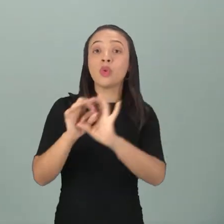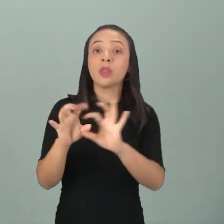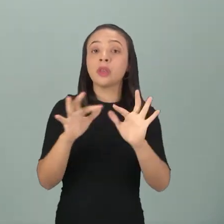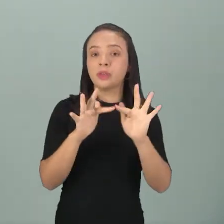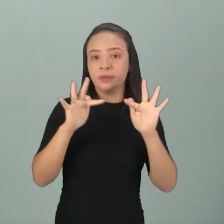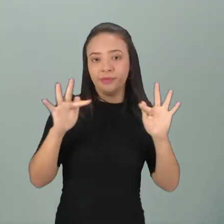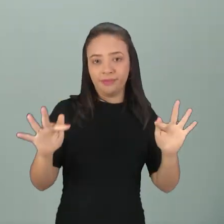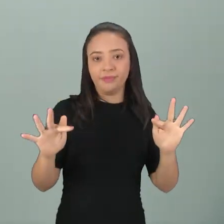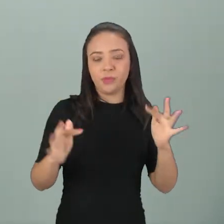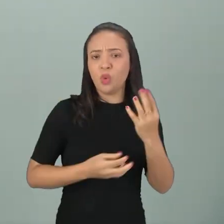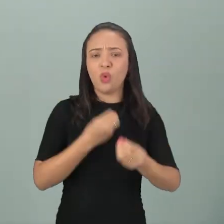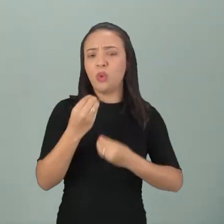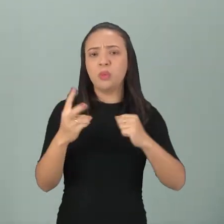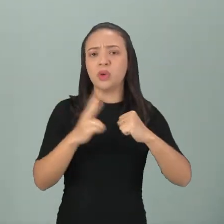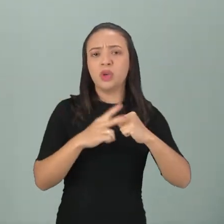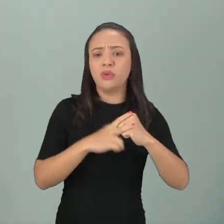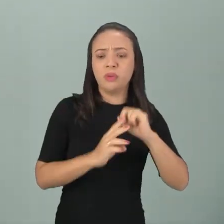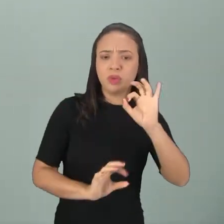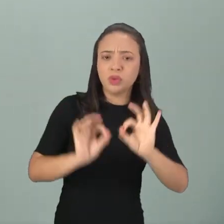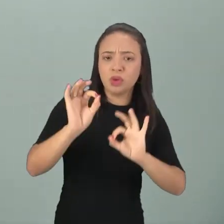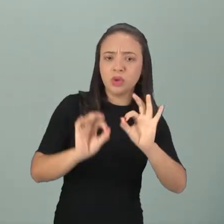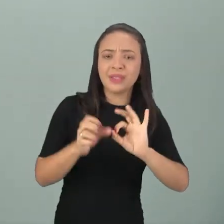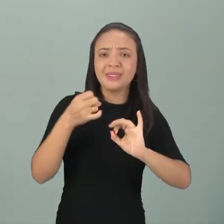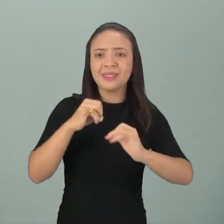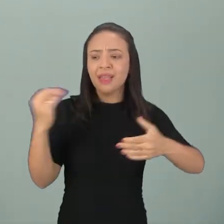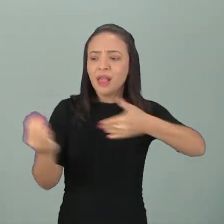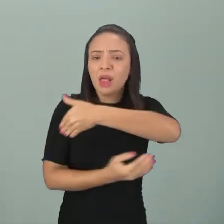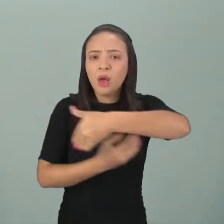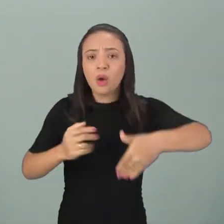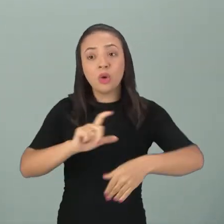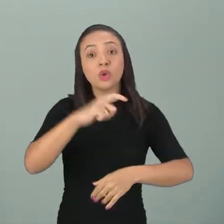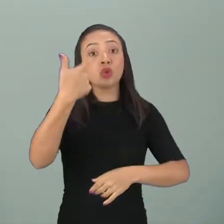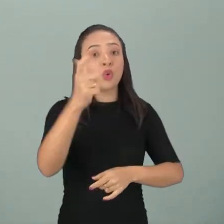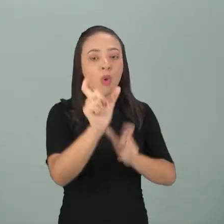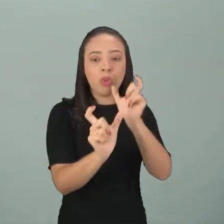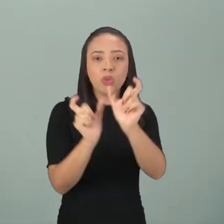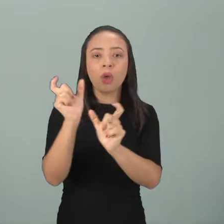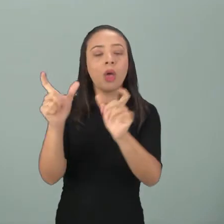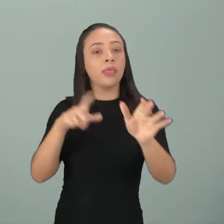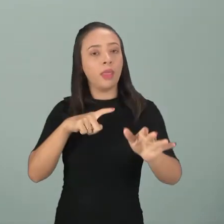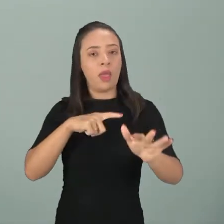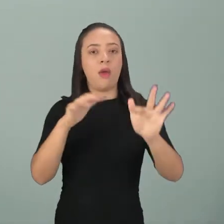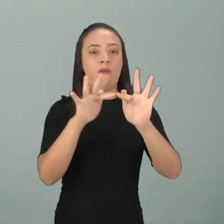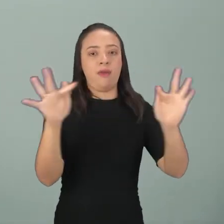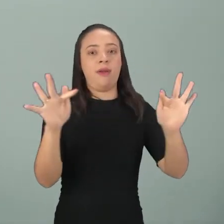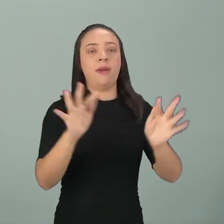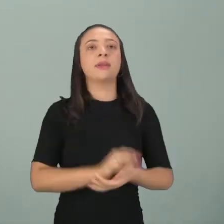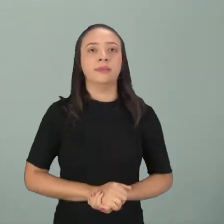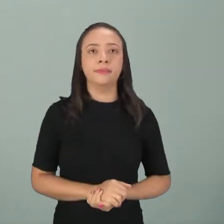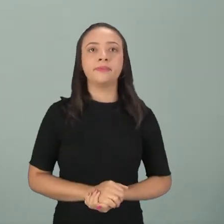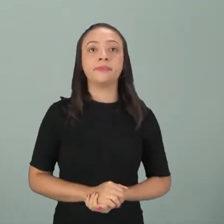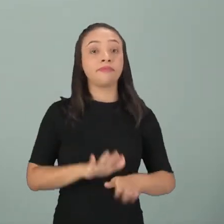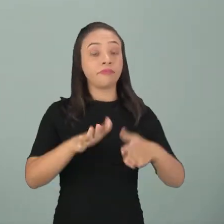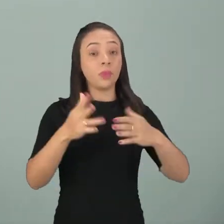frase, como ele se comporta com as outras palavras, ok? Então,